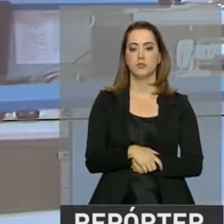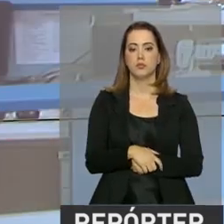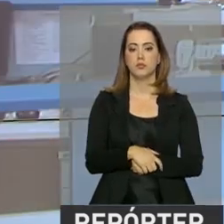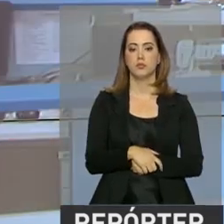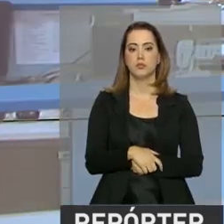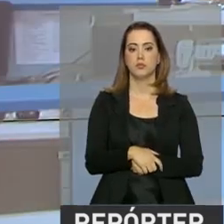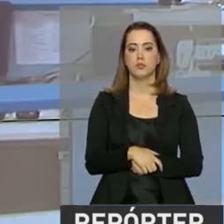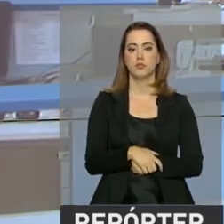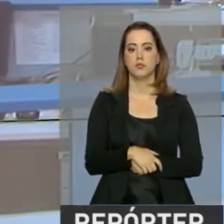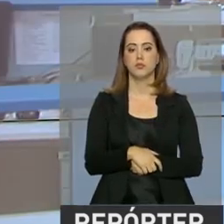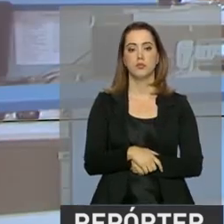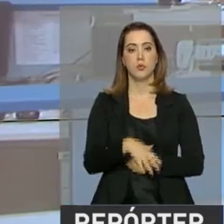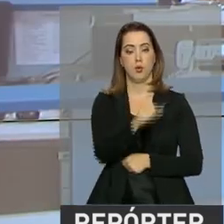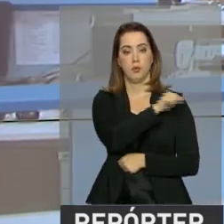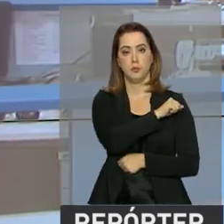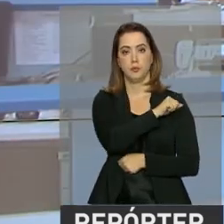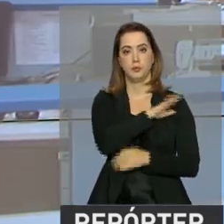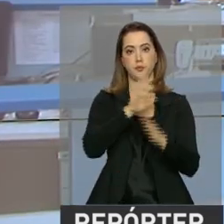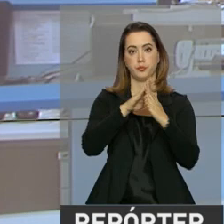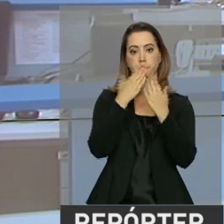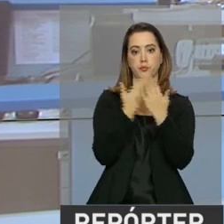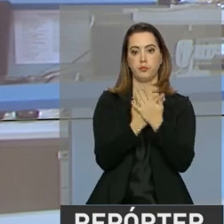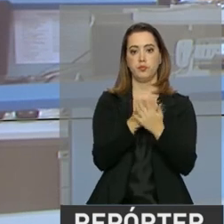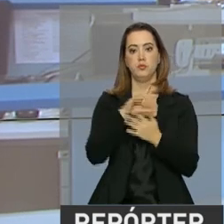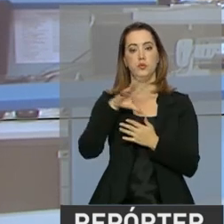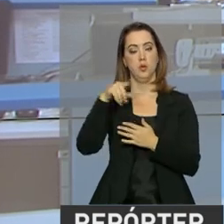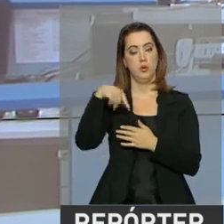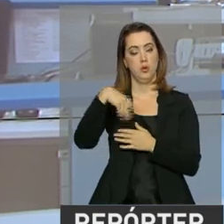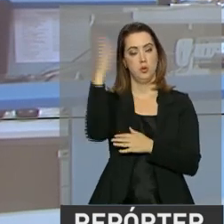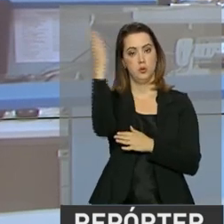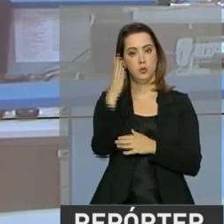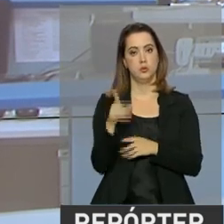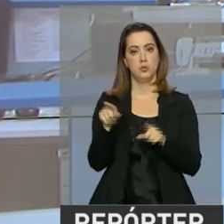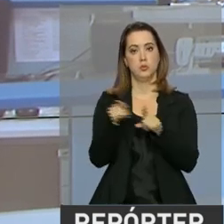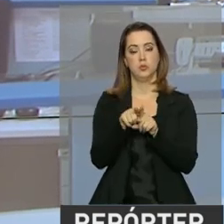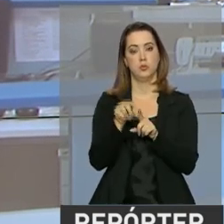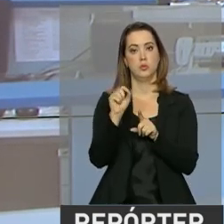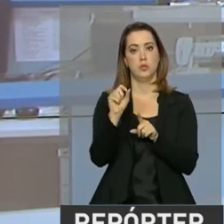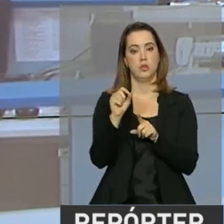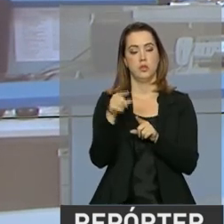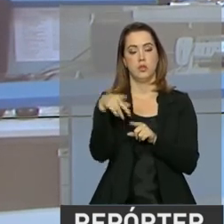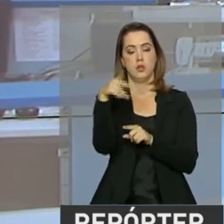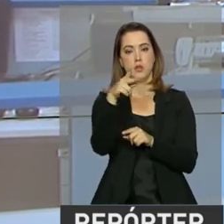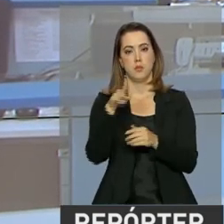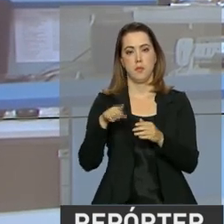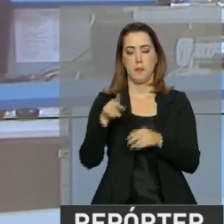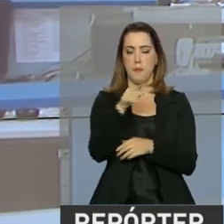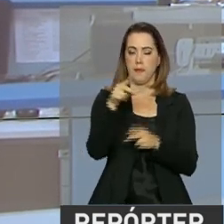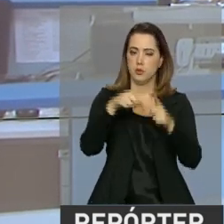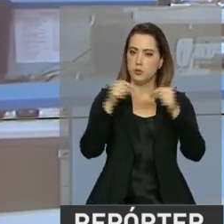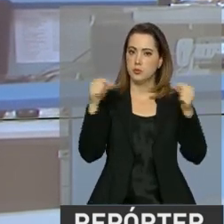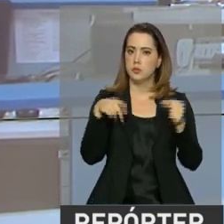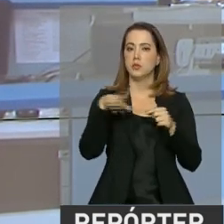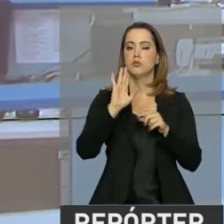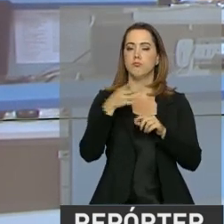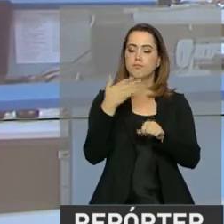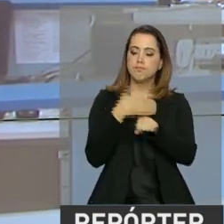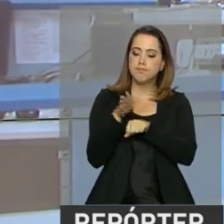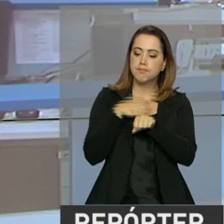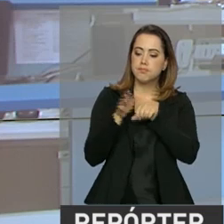cultura.gov.br alunos das escolas públicas e privadas de Brasília fizeram os últimos ensaios para o 7 de Setembro